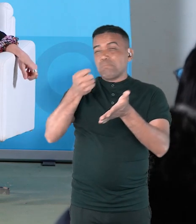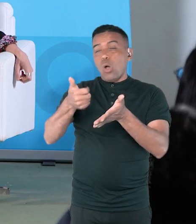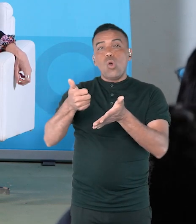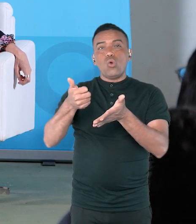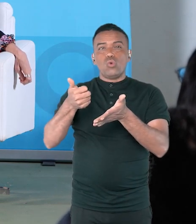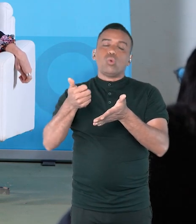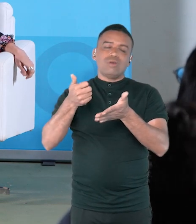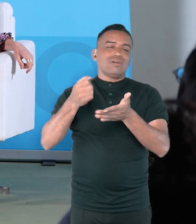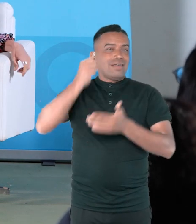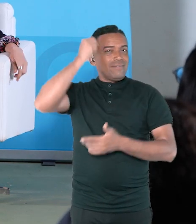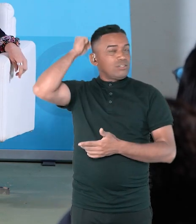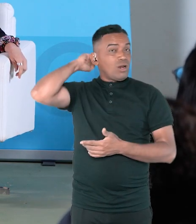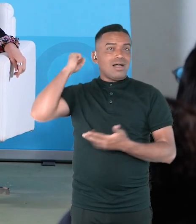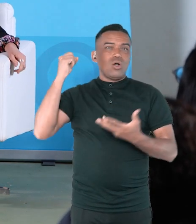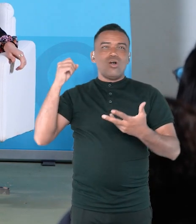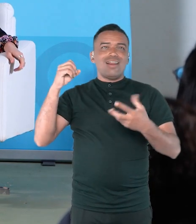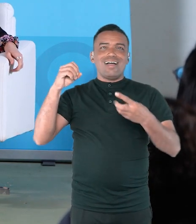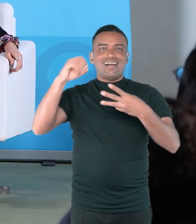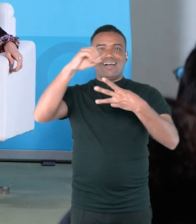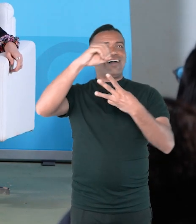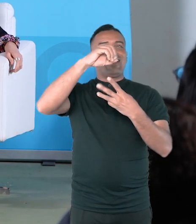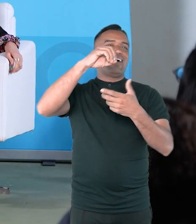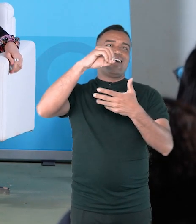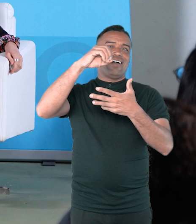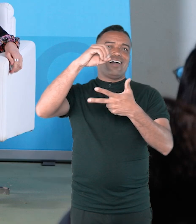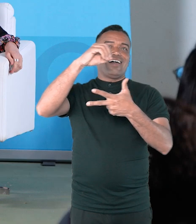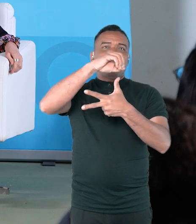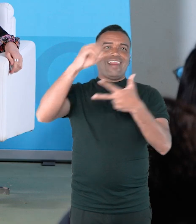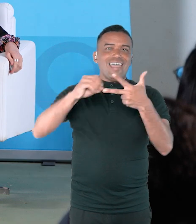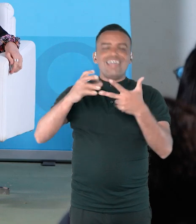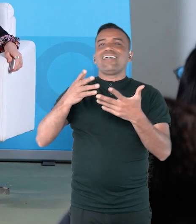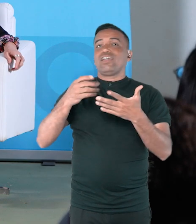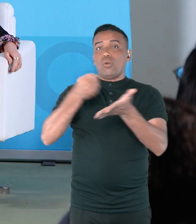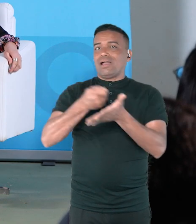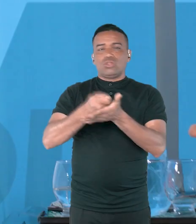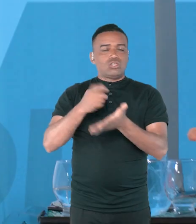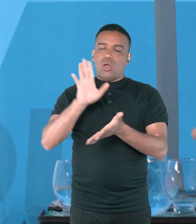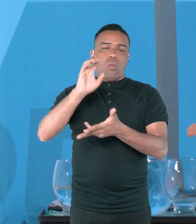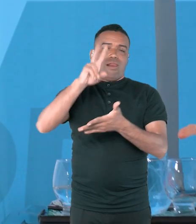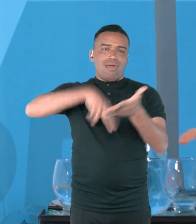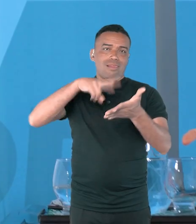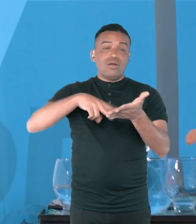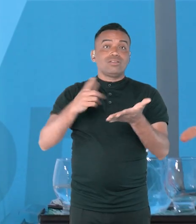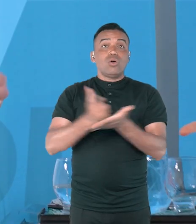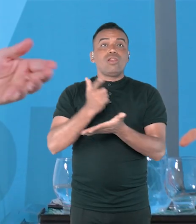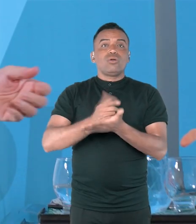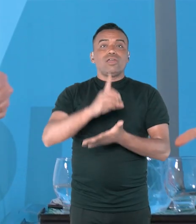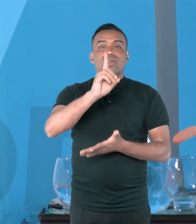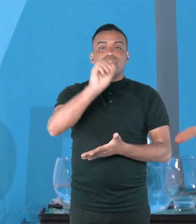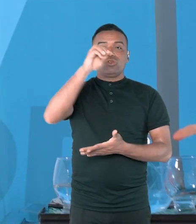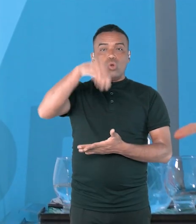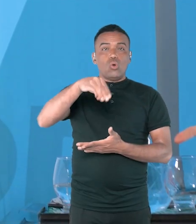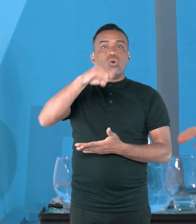no vestibular, coisa que não existe mais, o Enem não, infelizmente não obriga mais a ter livros obrigatórios, ele leu